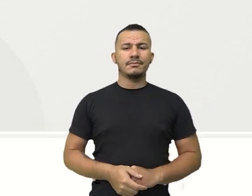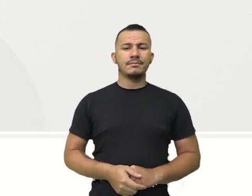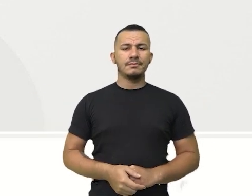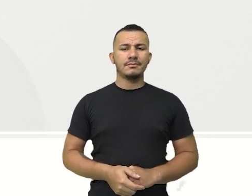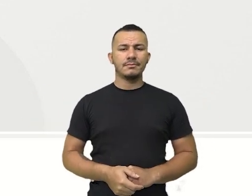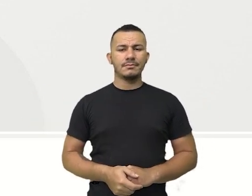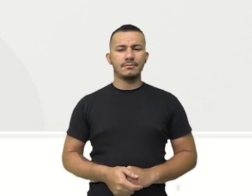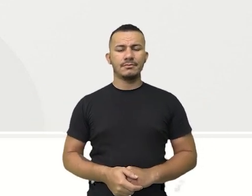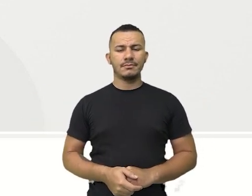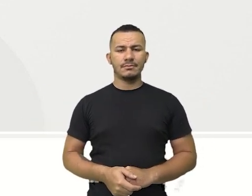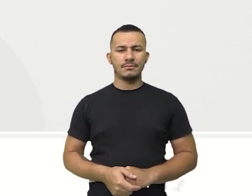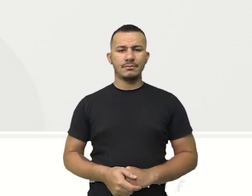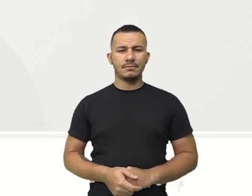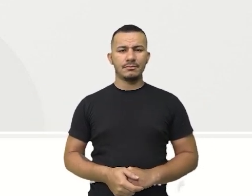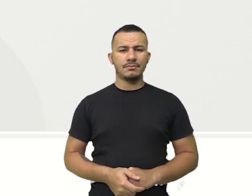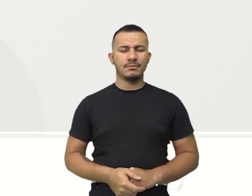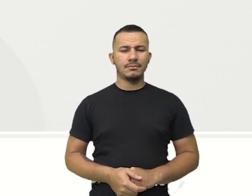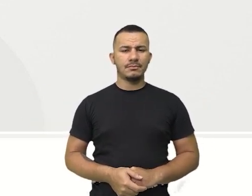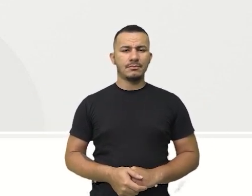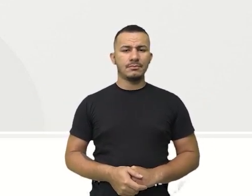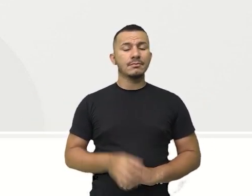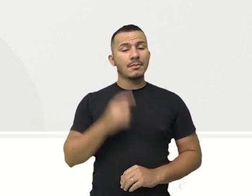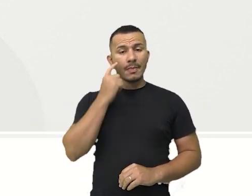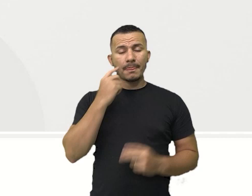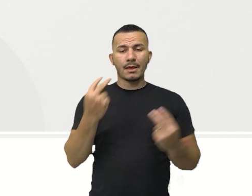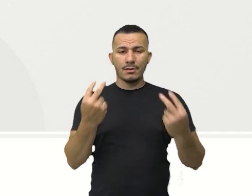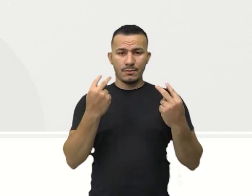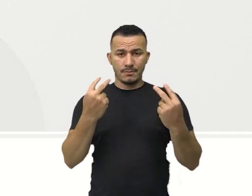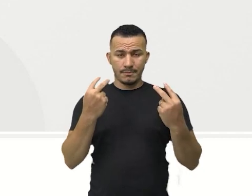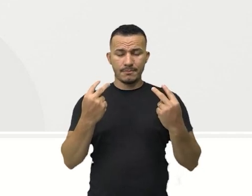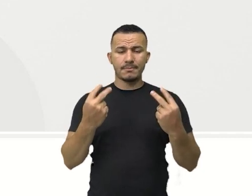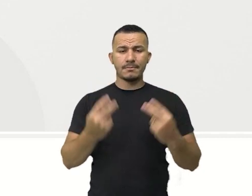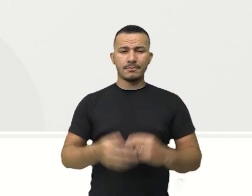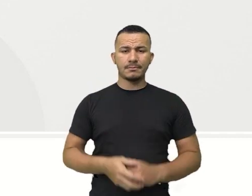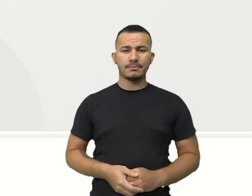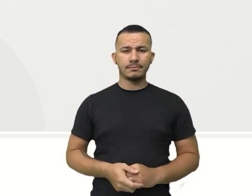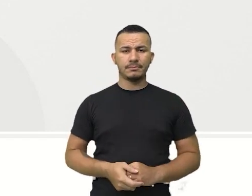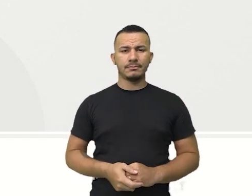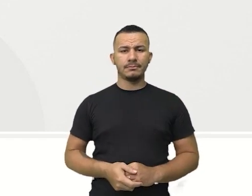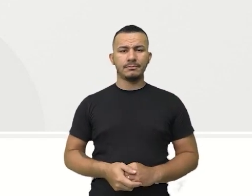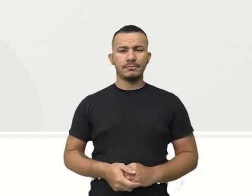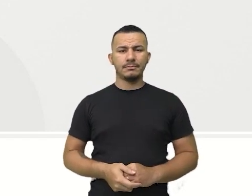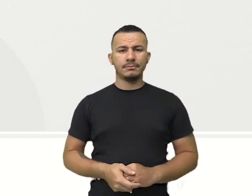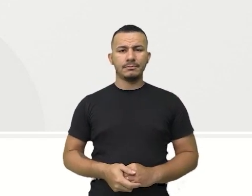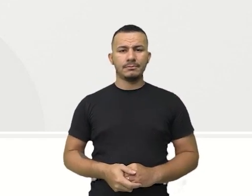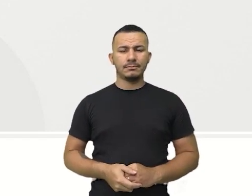vocês. Pensa aqui comigo. Olha aqui para o professor.